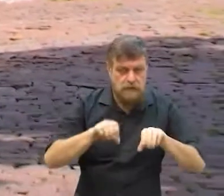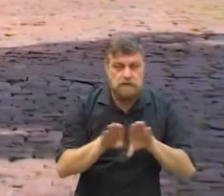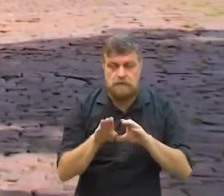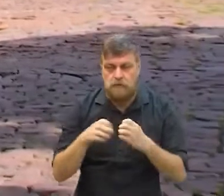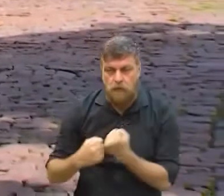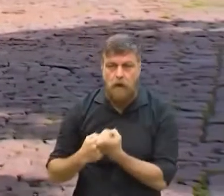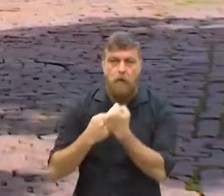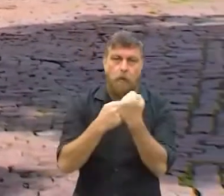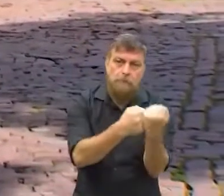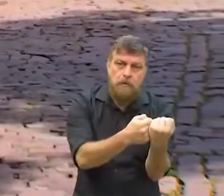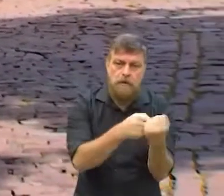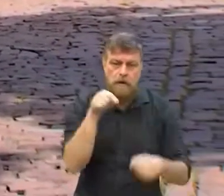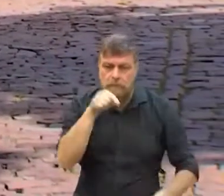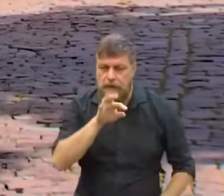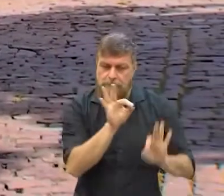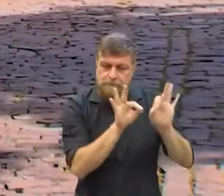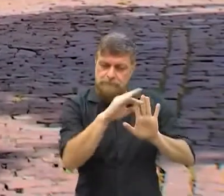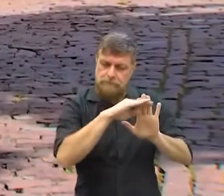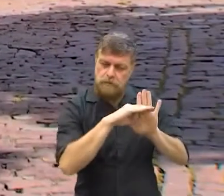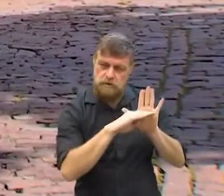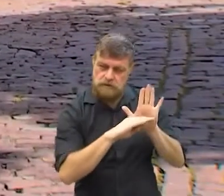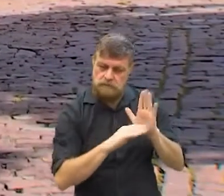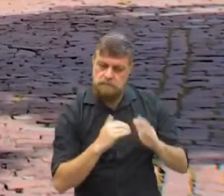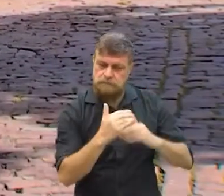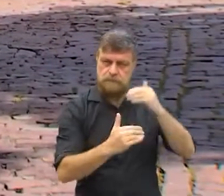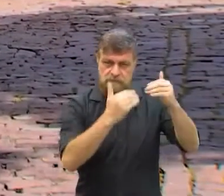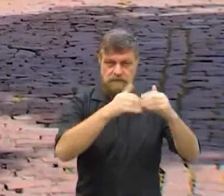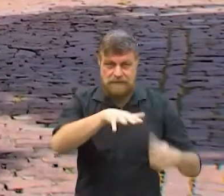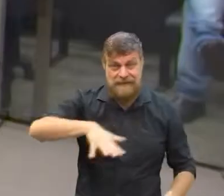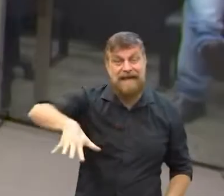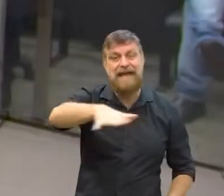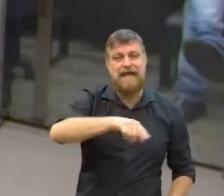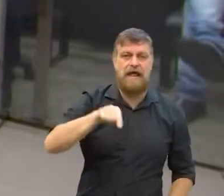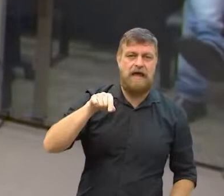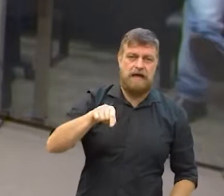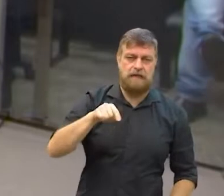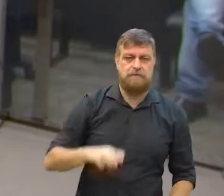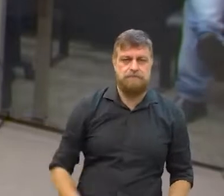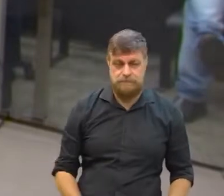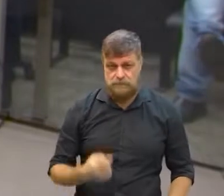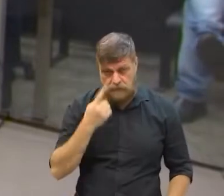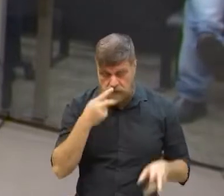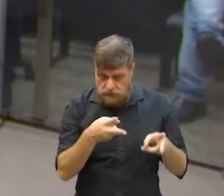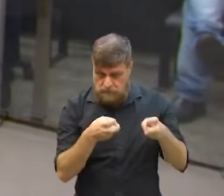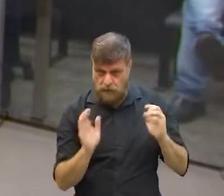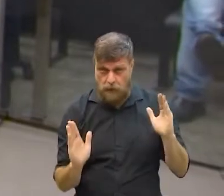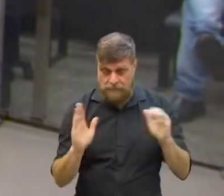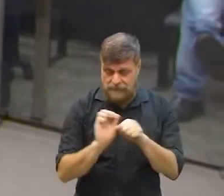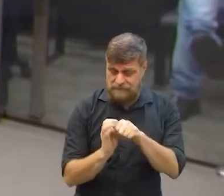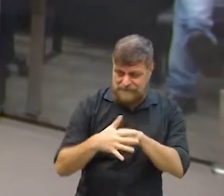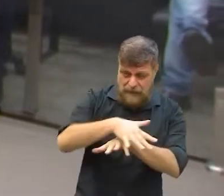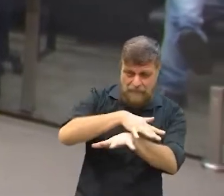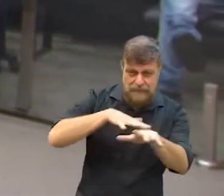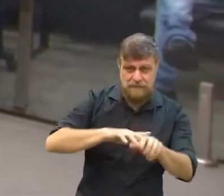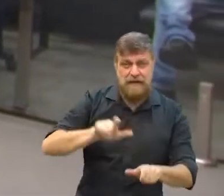relação ao apoio do governo municipal para projetos desenvolvidos por este setor. A gente viu que nesse período da pandemia,